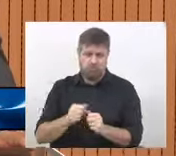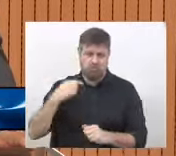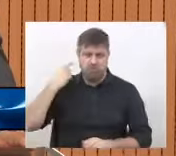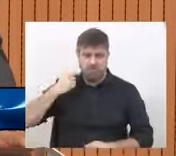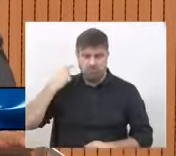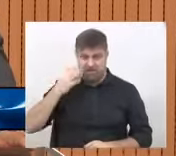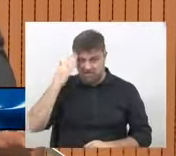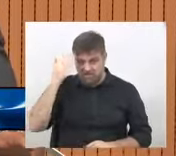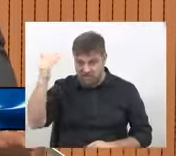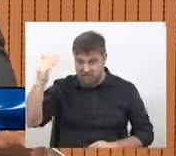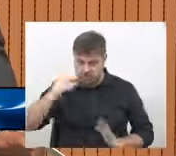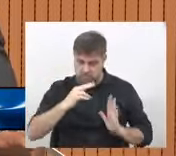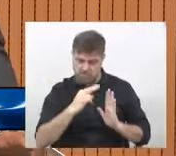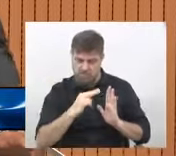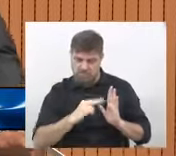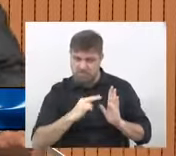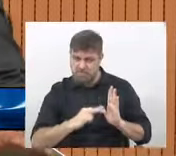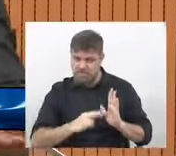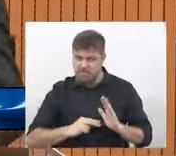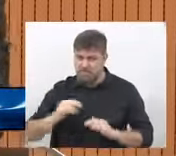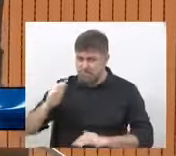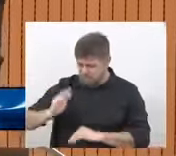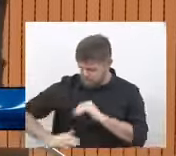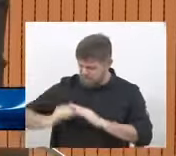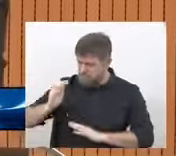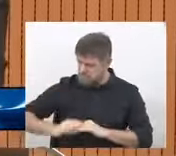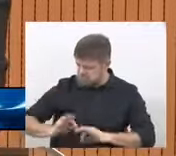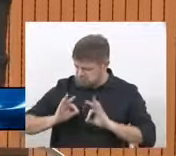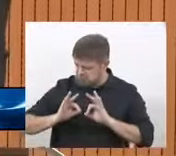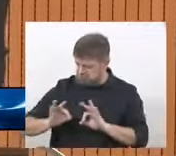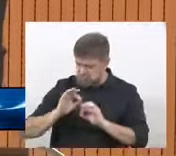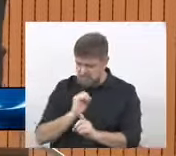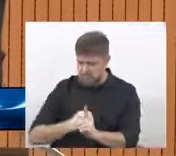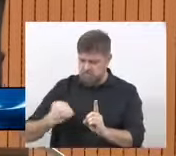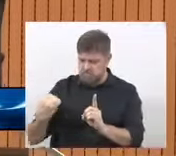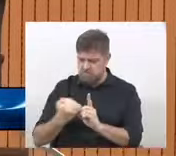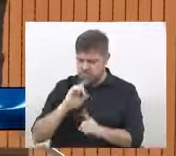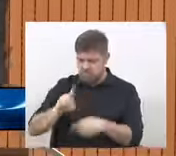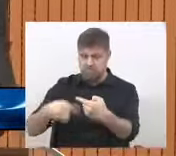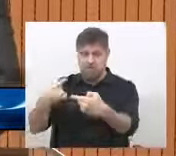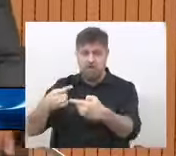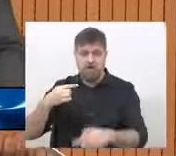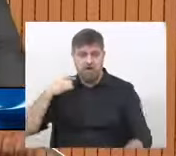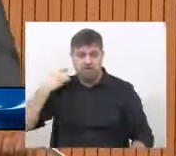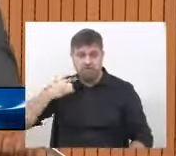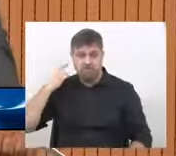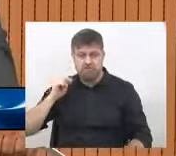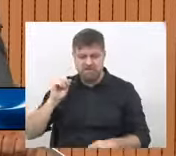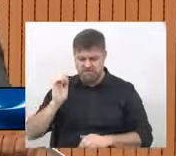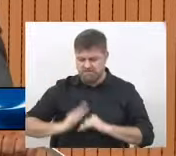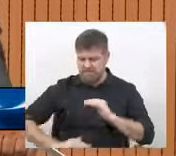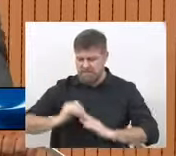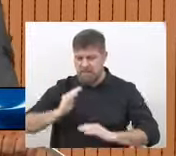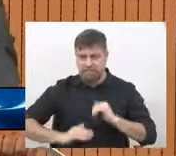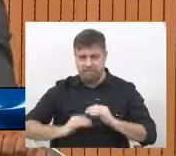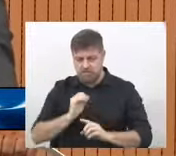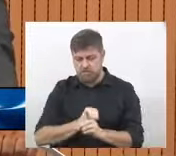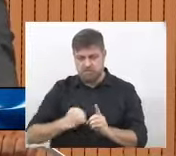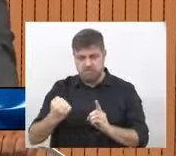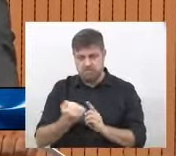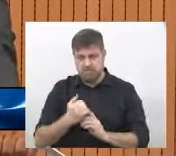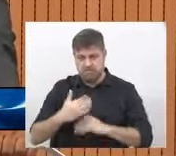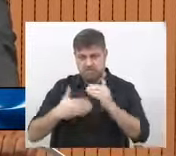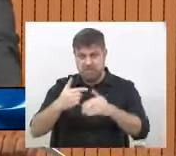memória, mas, assim, que fizeram a diferença na sociedade. O advogado faz a diferença. Eu sou advogado